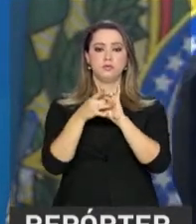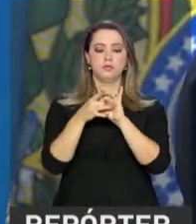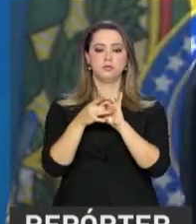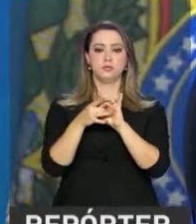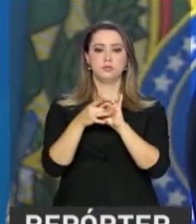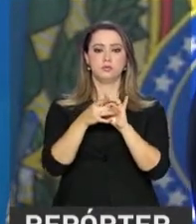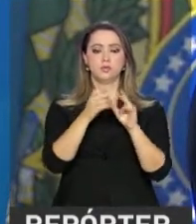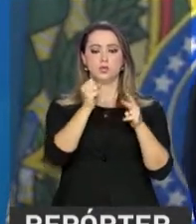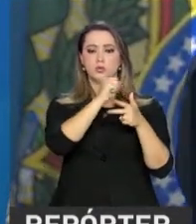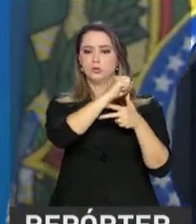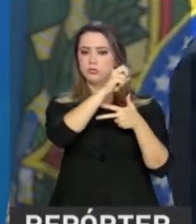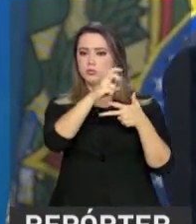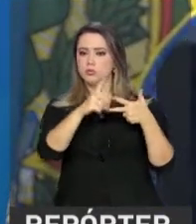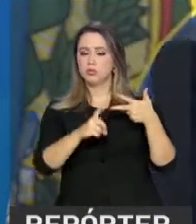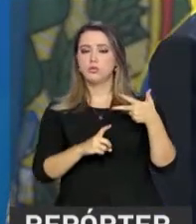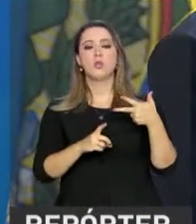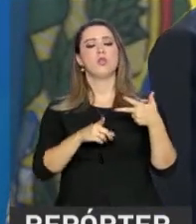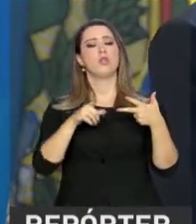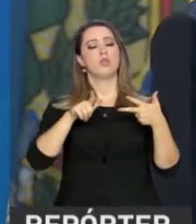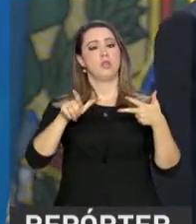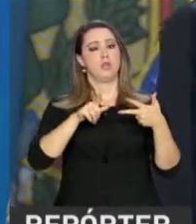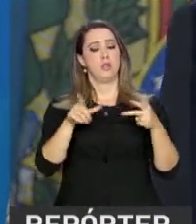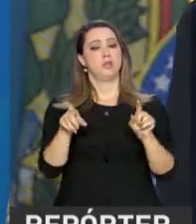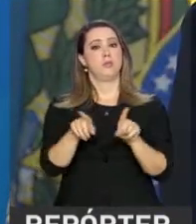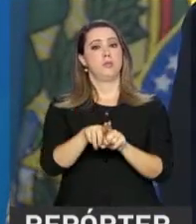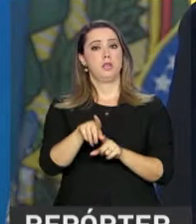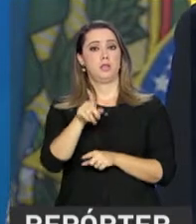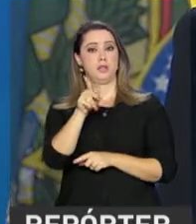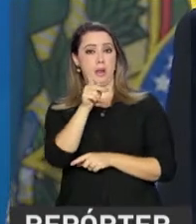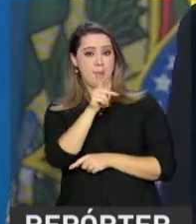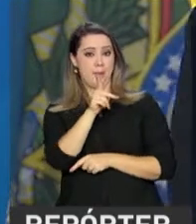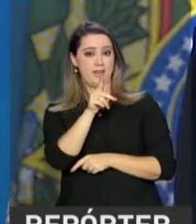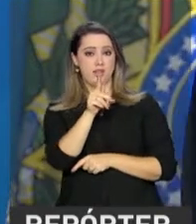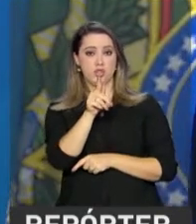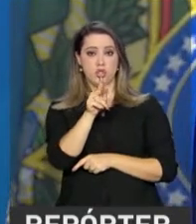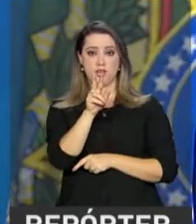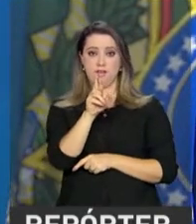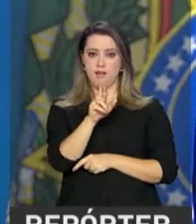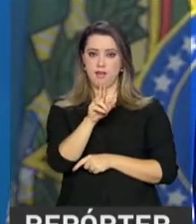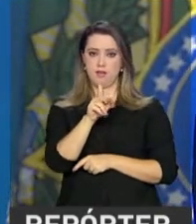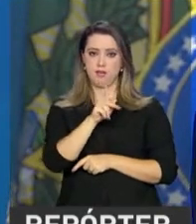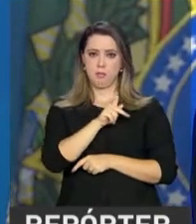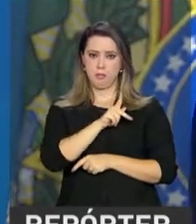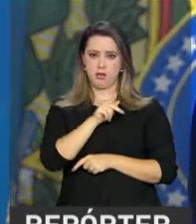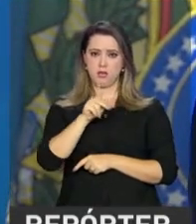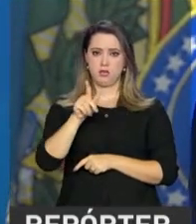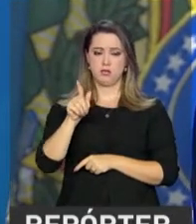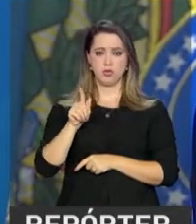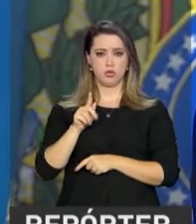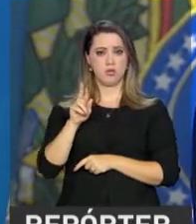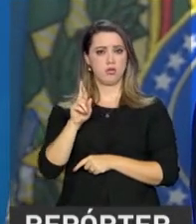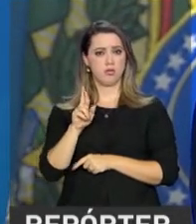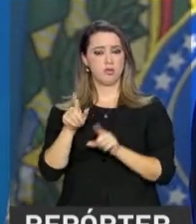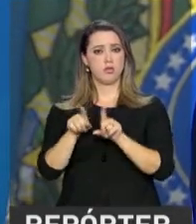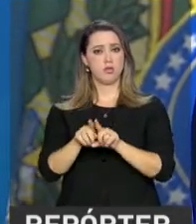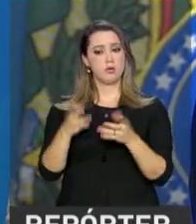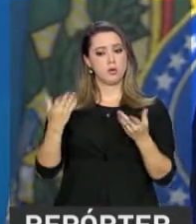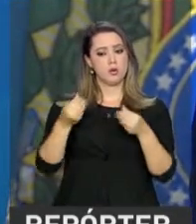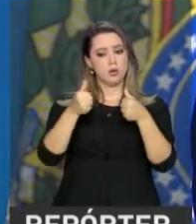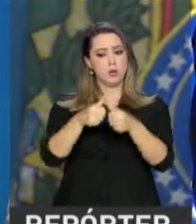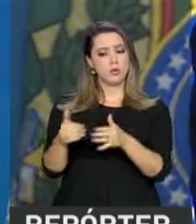e da procuradoria geral da república que nós estamos colocando definitivamente o brasil no século